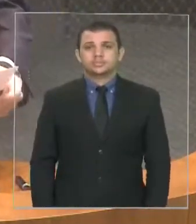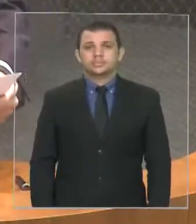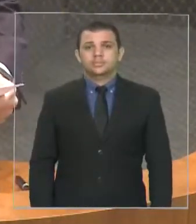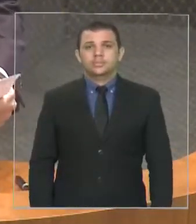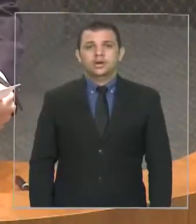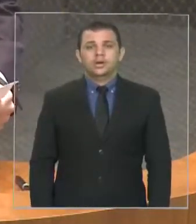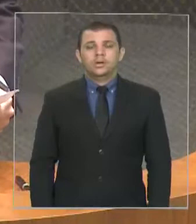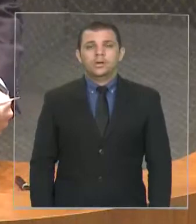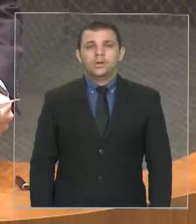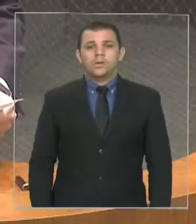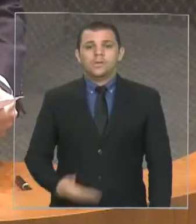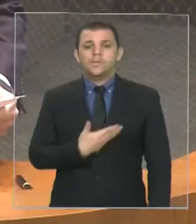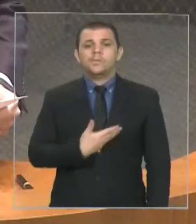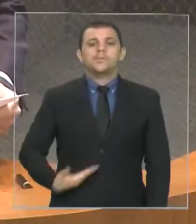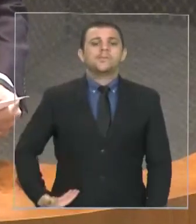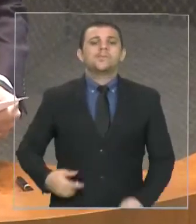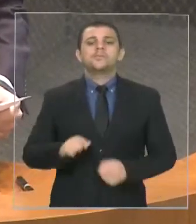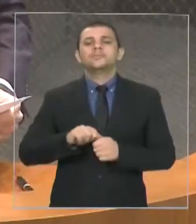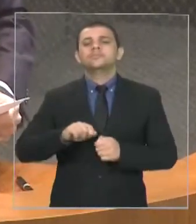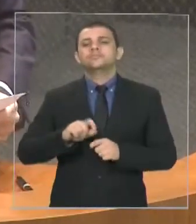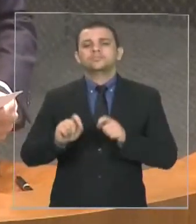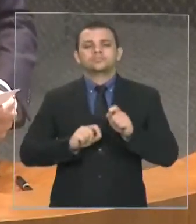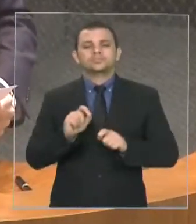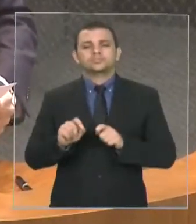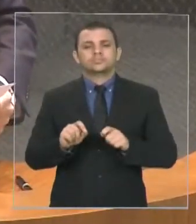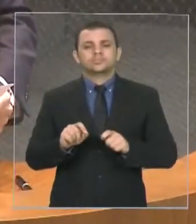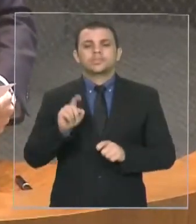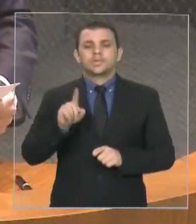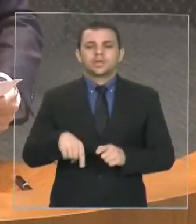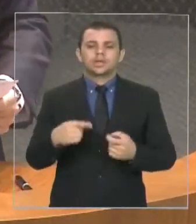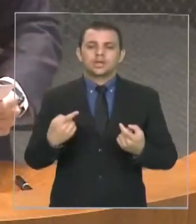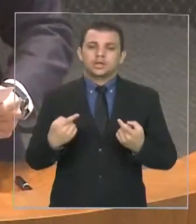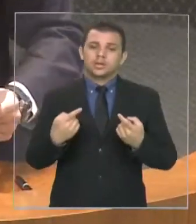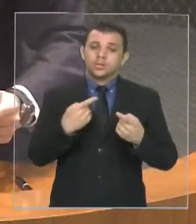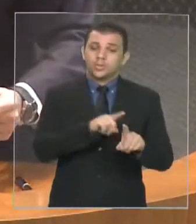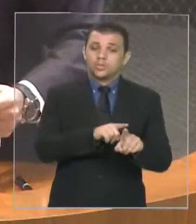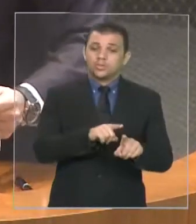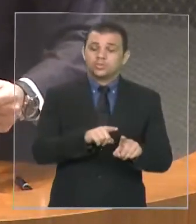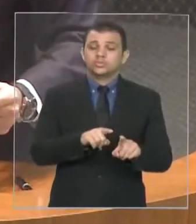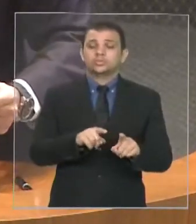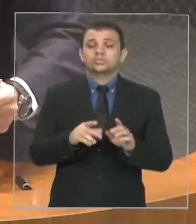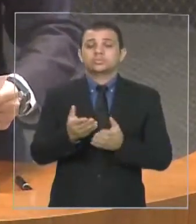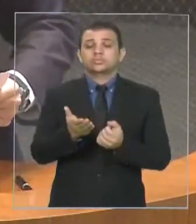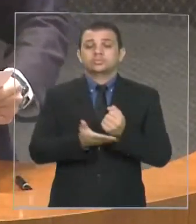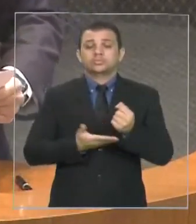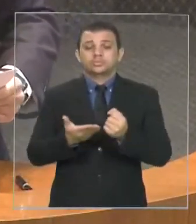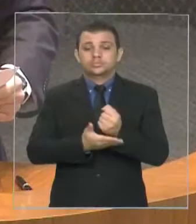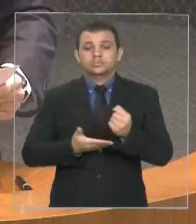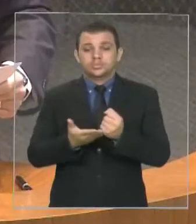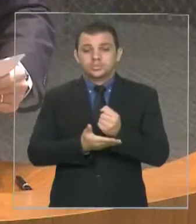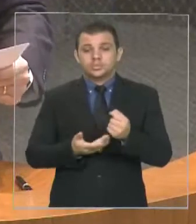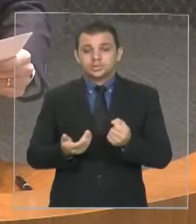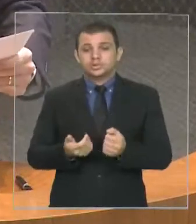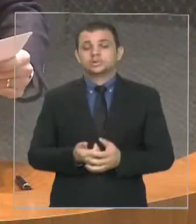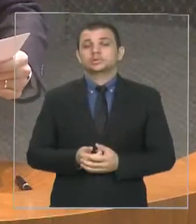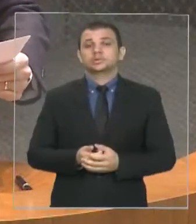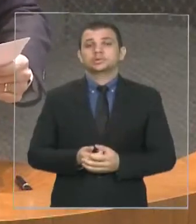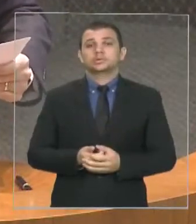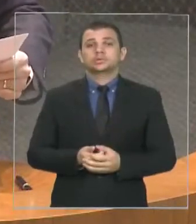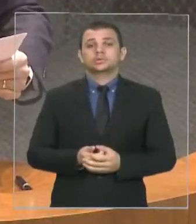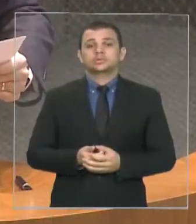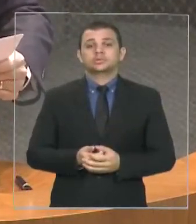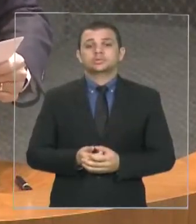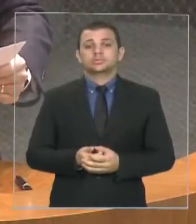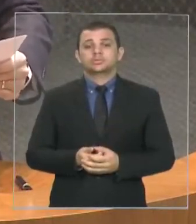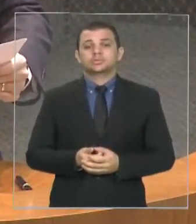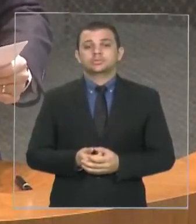o que o governador fez fere o princípio da isonomia tributária, fere o princípio